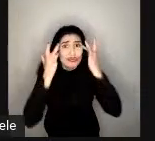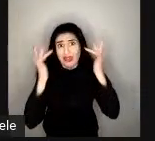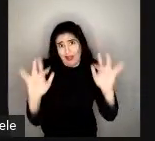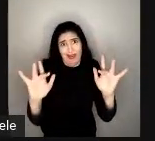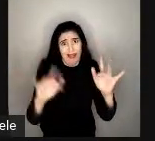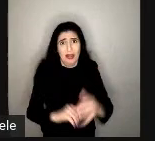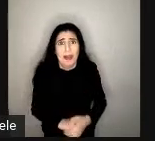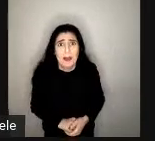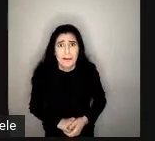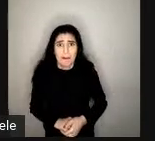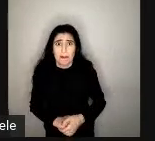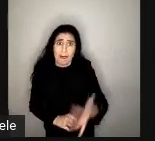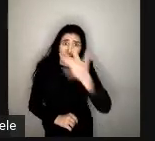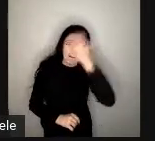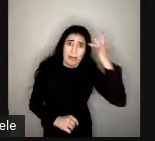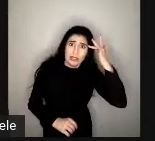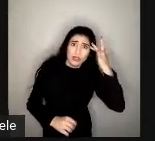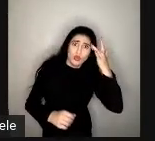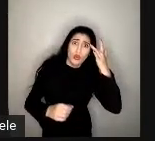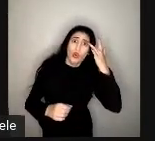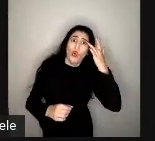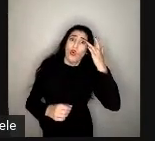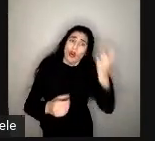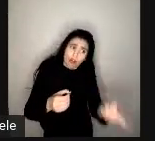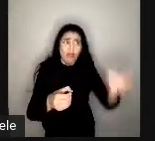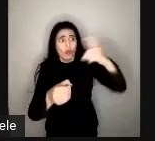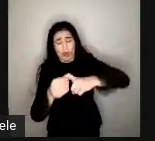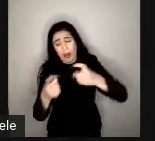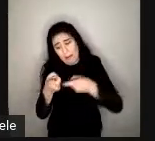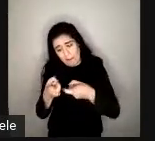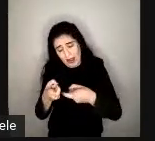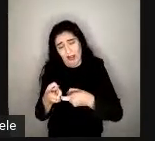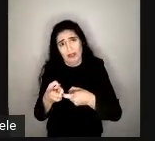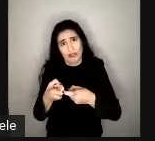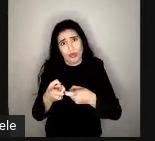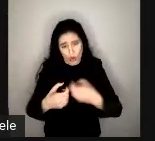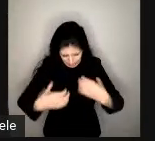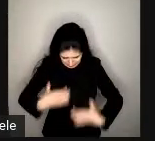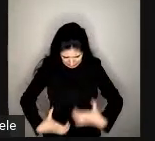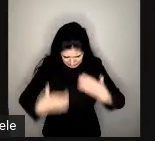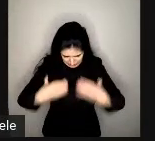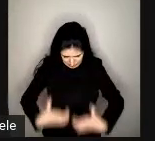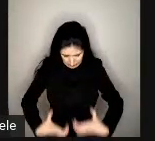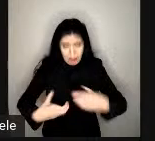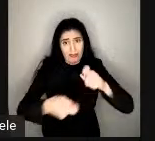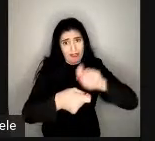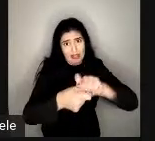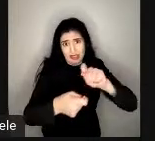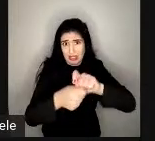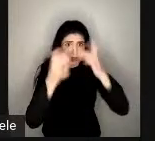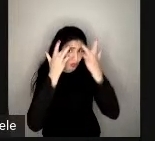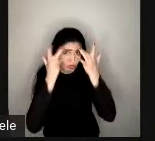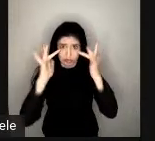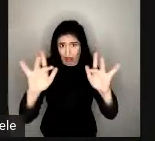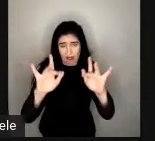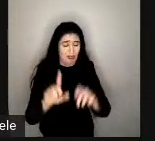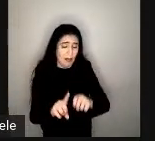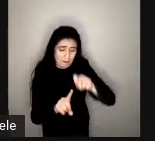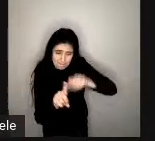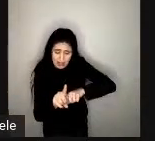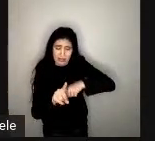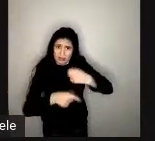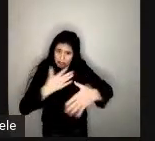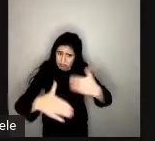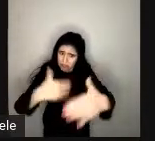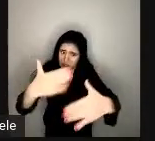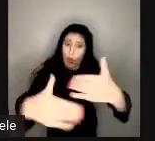aos seus médicos e fazer os exames de rotina. Então, a gente não sabe com o que vai lidar aí pela frente aí nos próximos meses, mas é